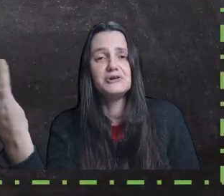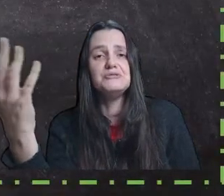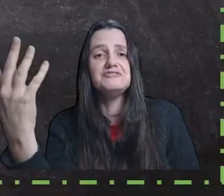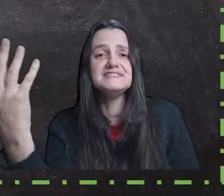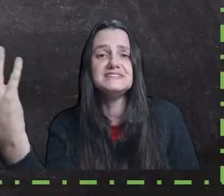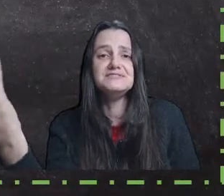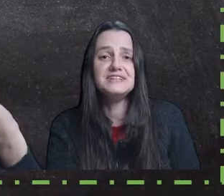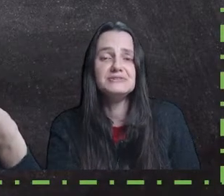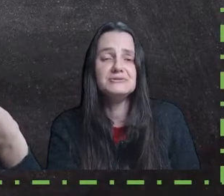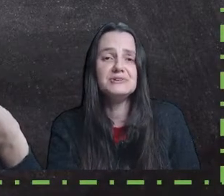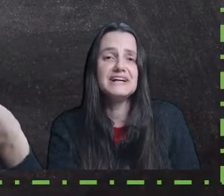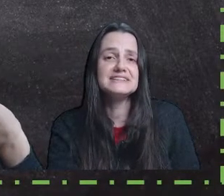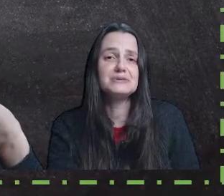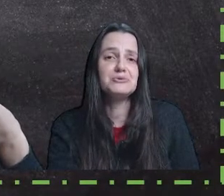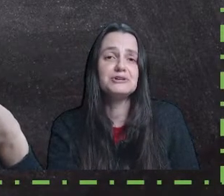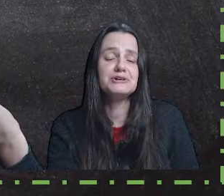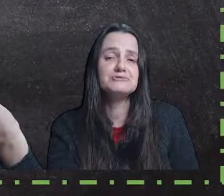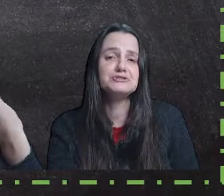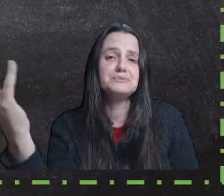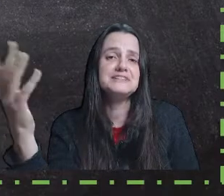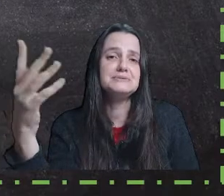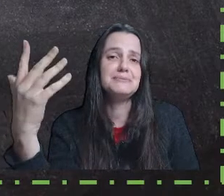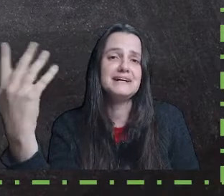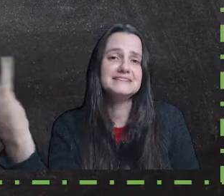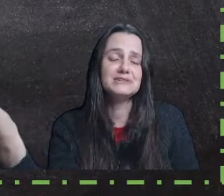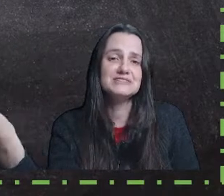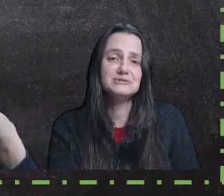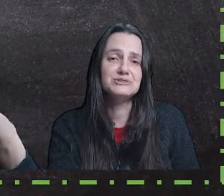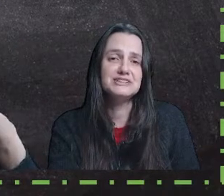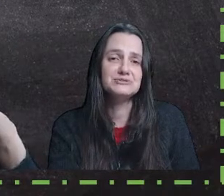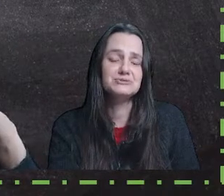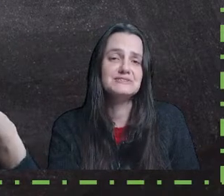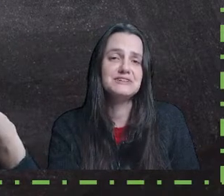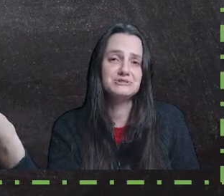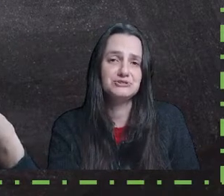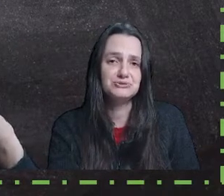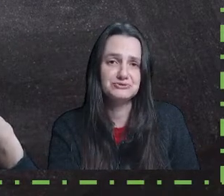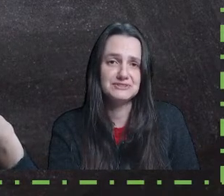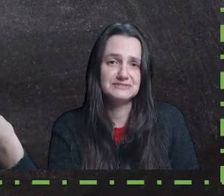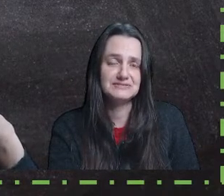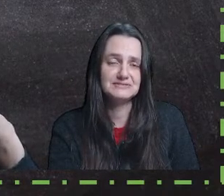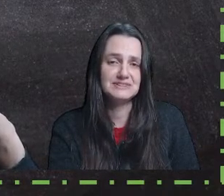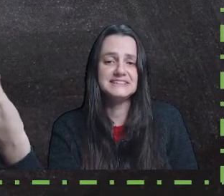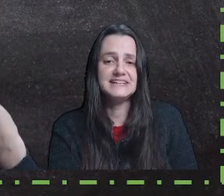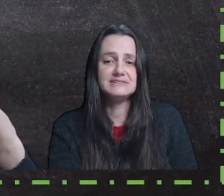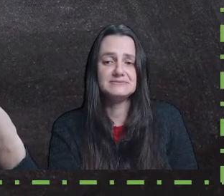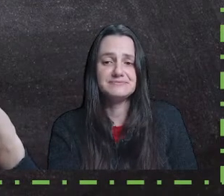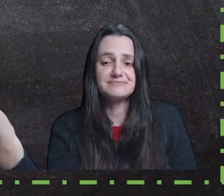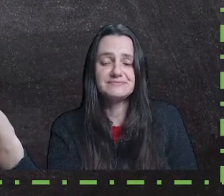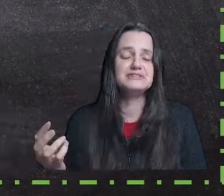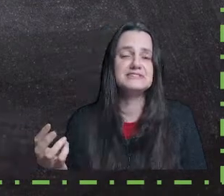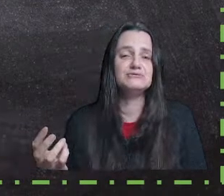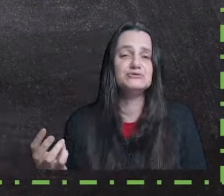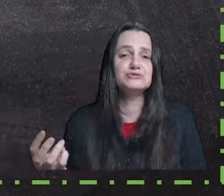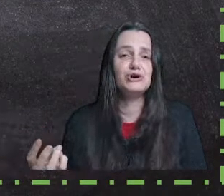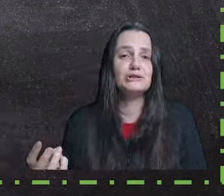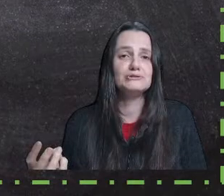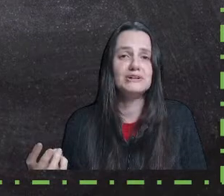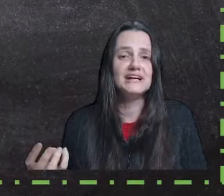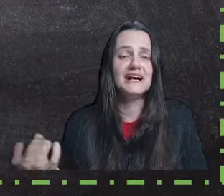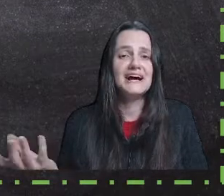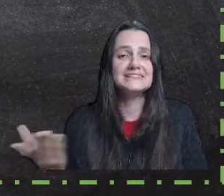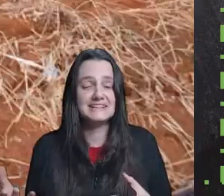tá? E como vocês viram, o gás carbônico é um dos principais causadores do efeito estufa. Terceiro, erosão